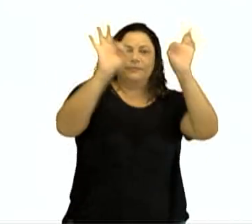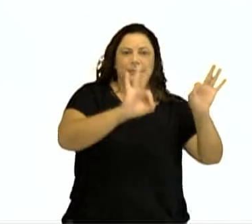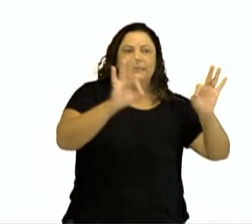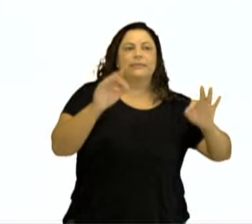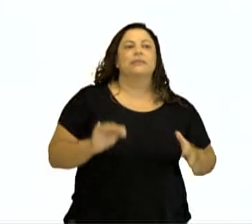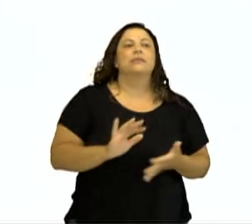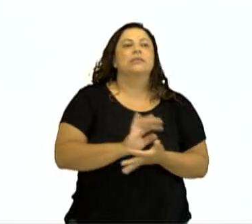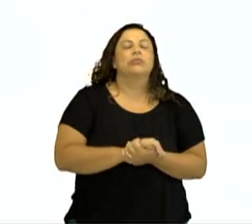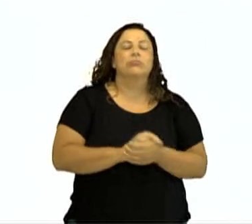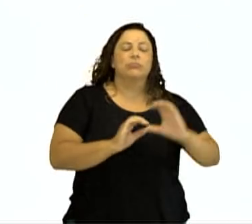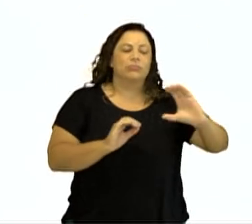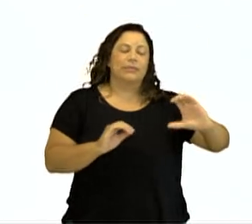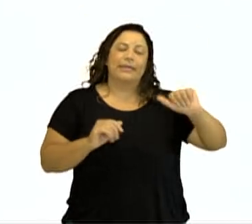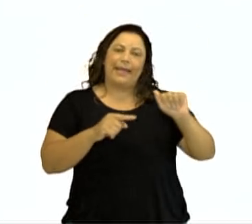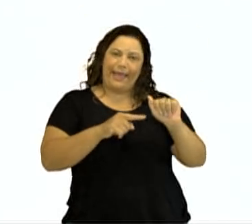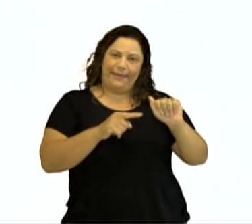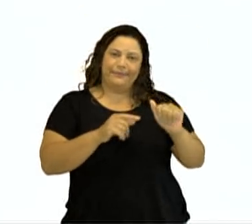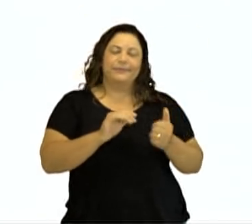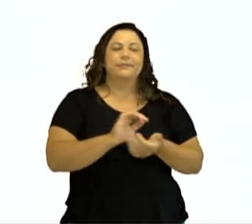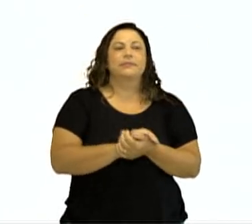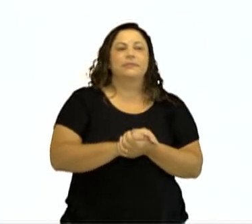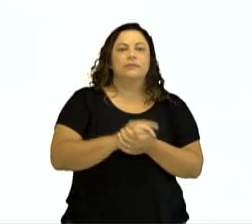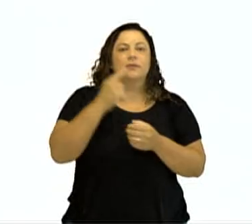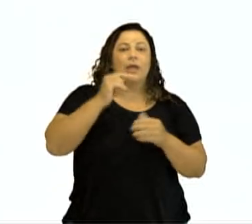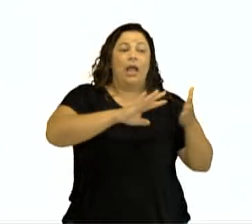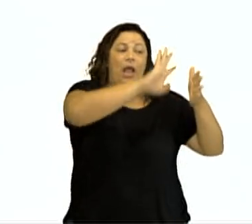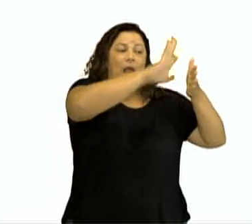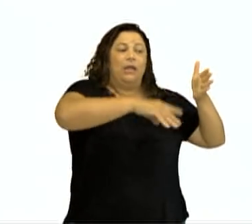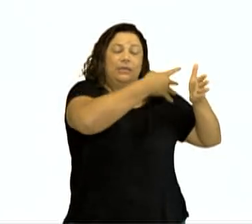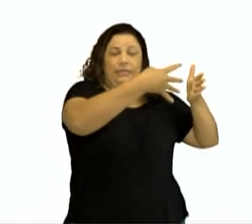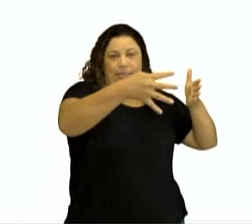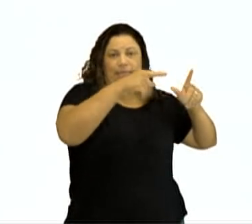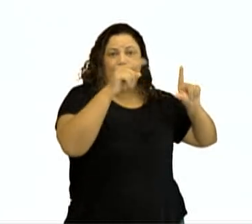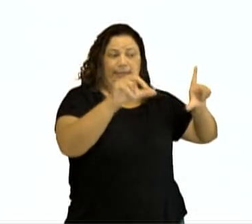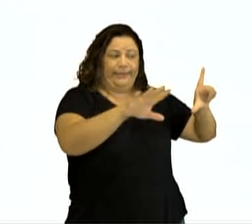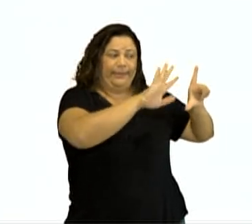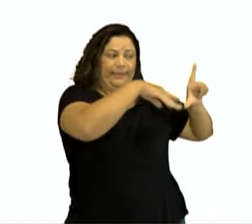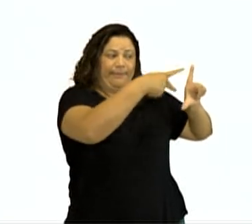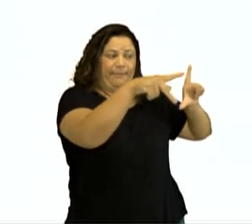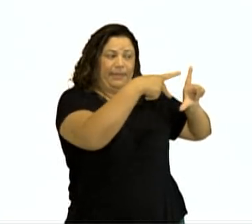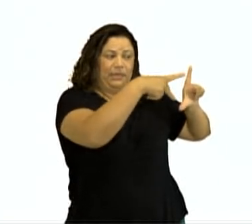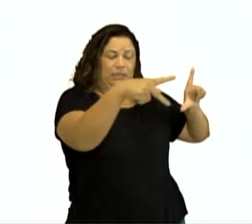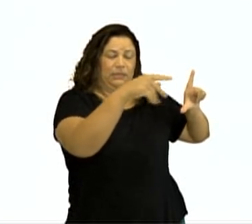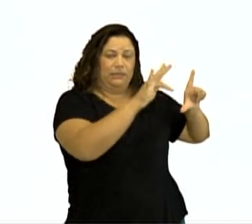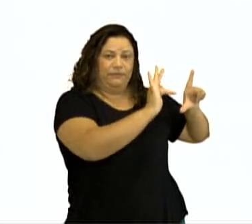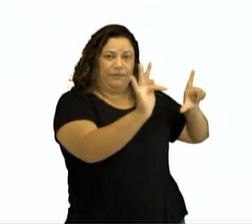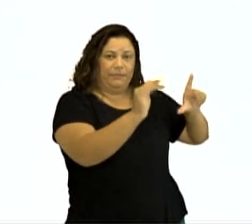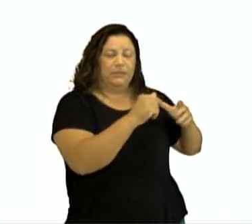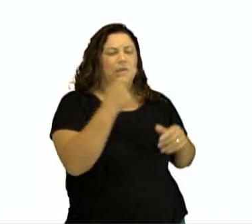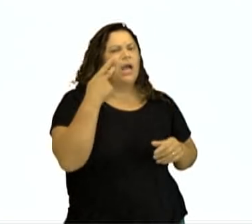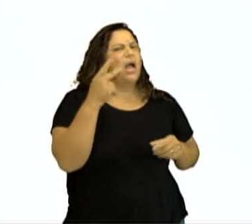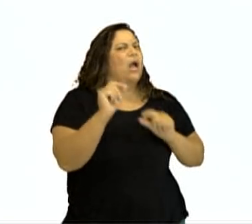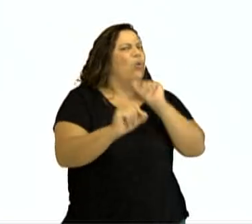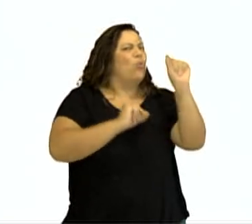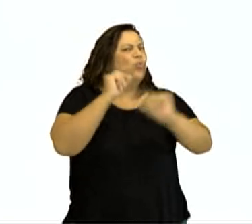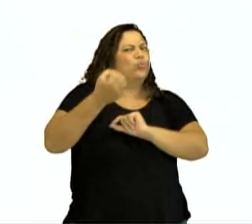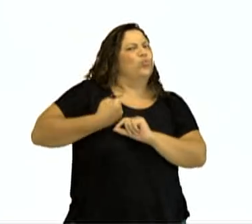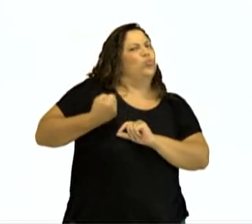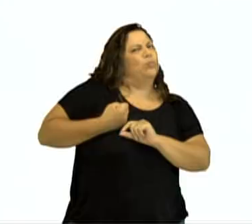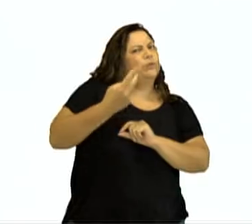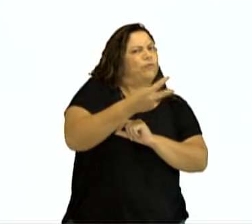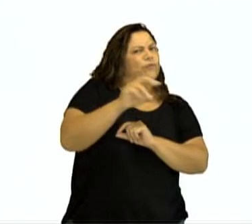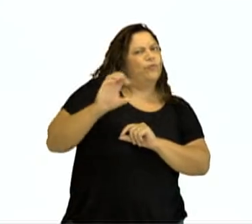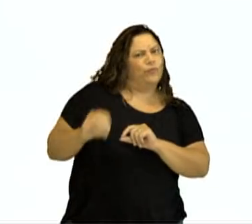O cálcio, lá na tabela periódica, está representado da seguinte maneira. Esse número 20 aqui é o número